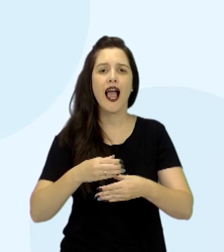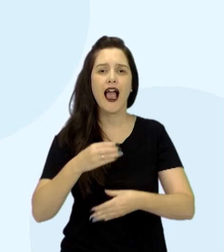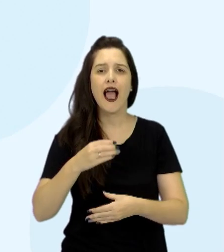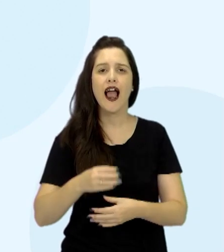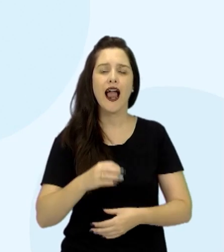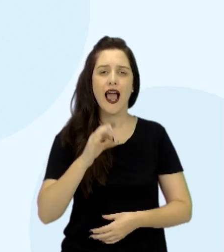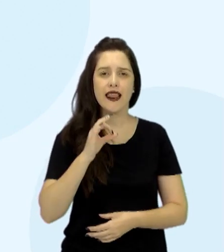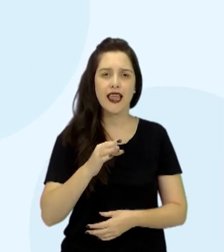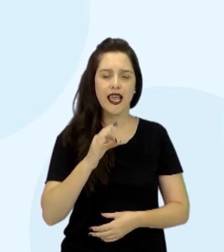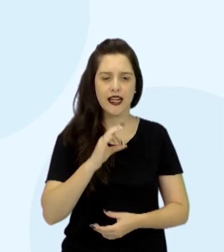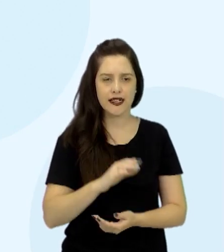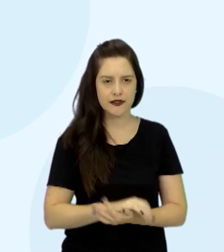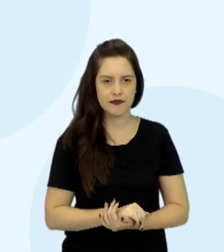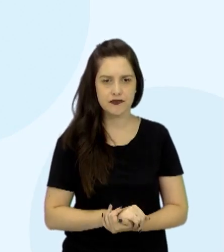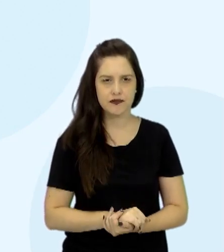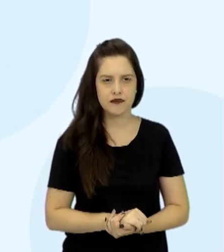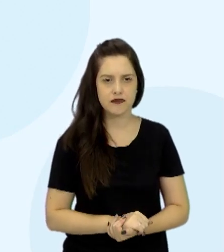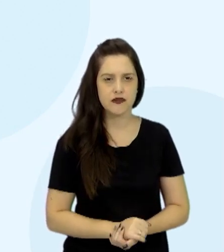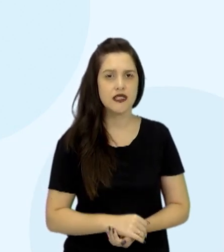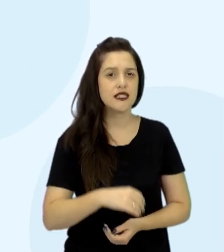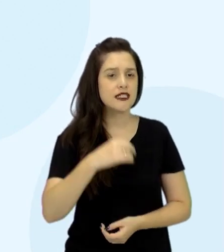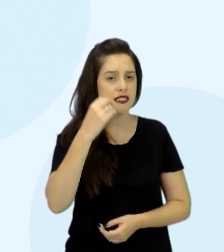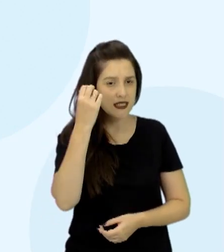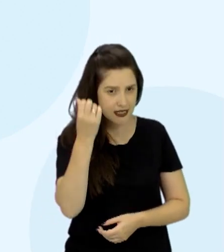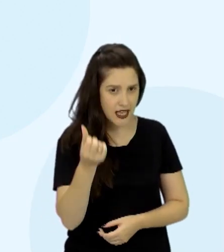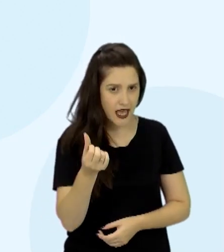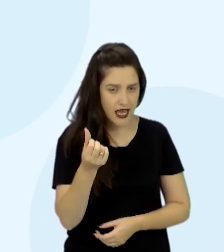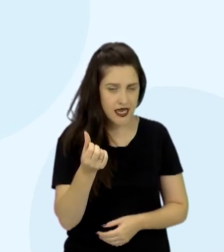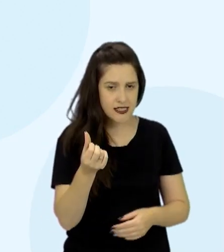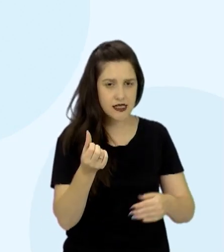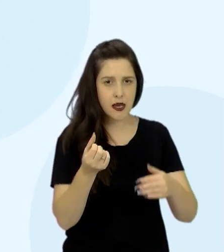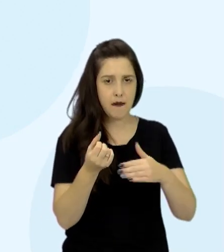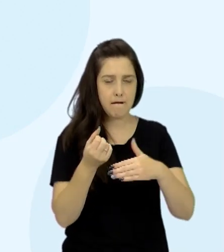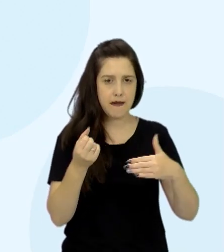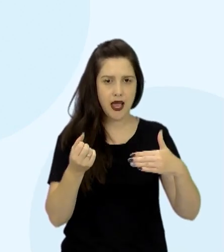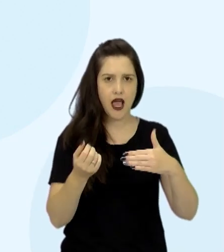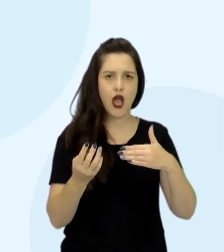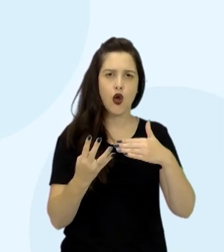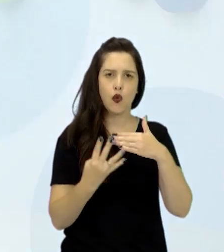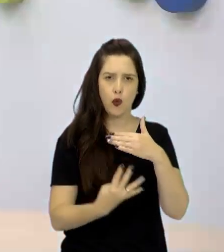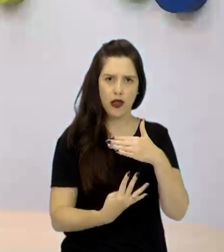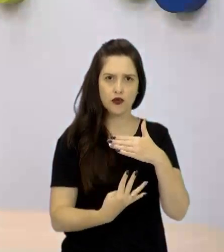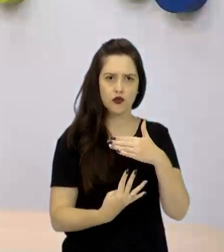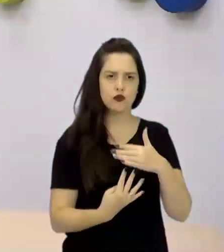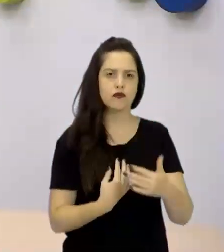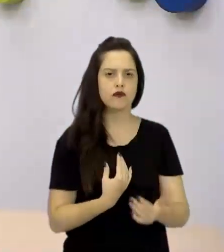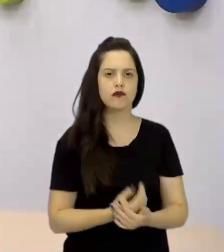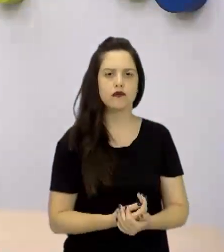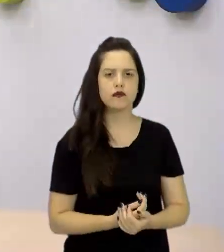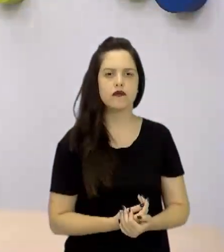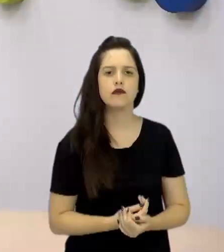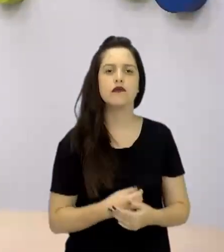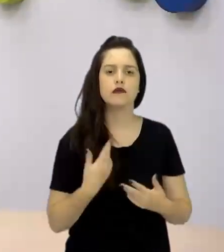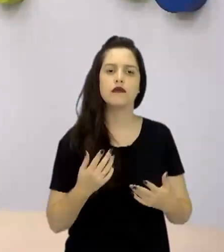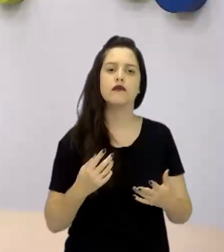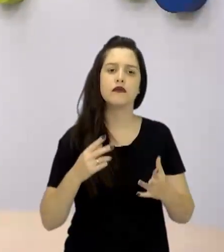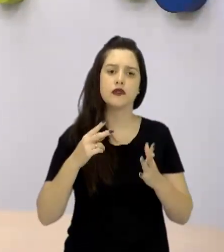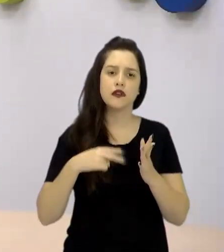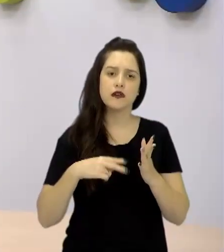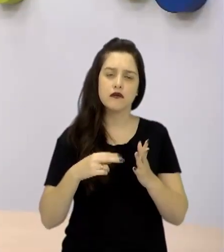Chegando na relação de 6 para 4. No caso aí, a ordem, né? Importa a leitura. Isso. Muito, nem